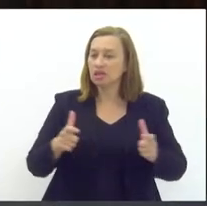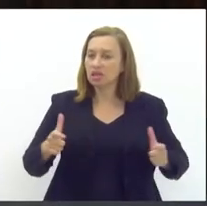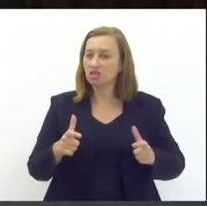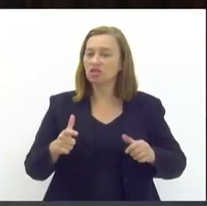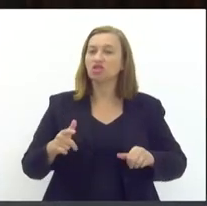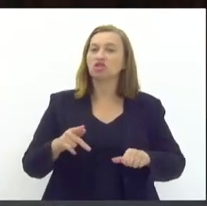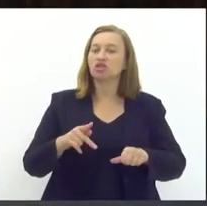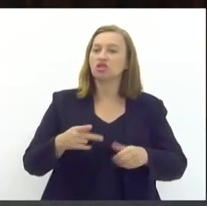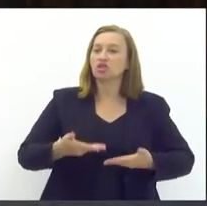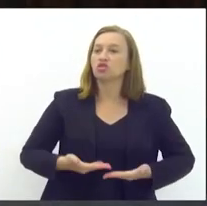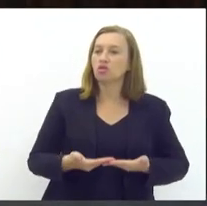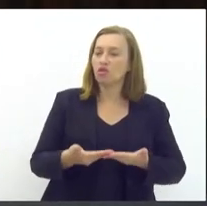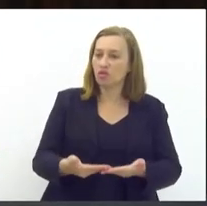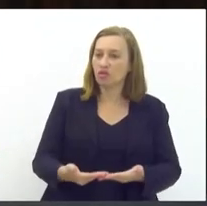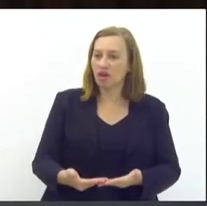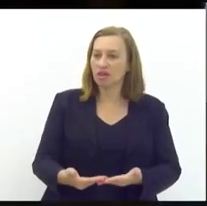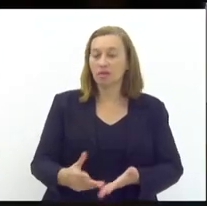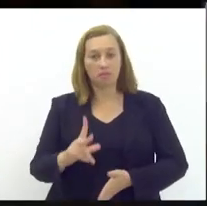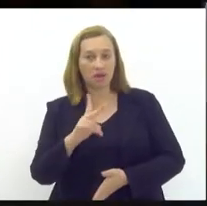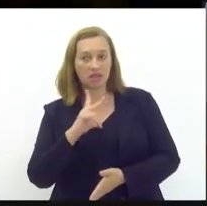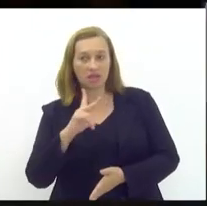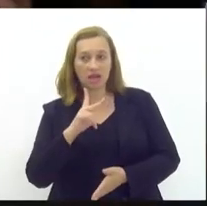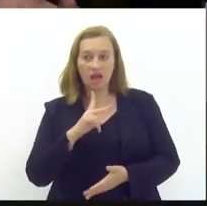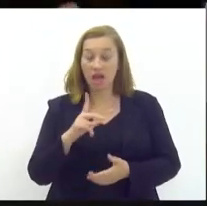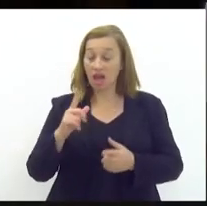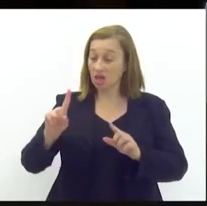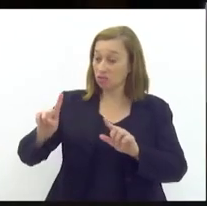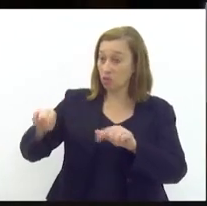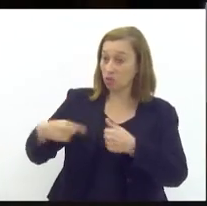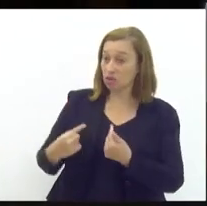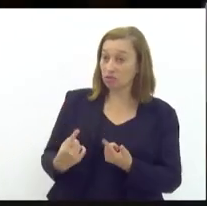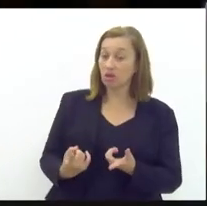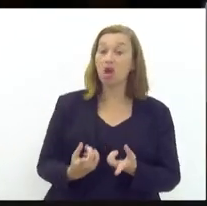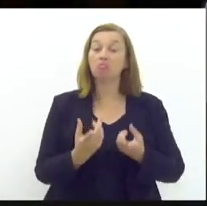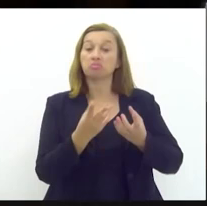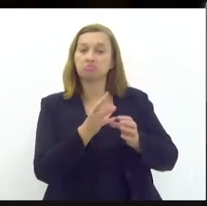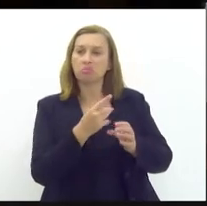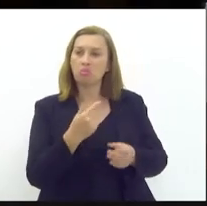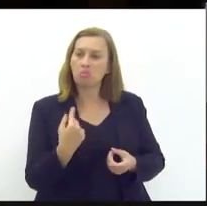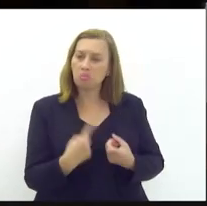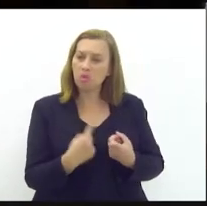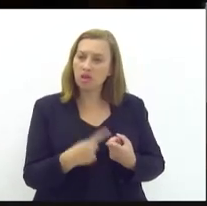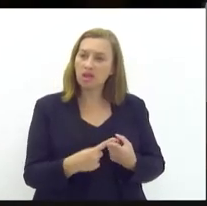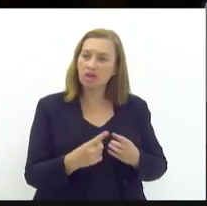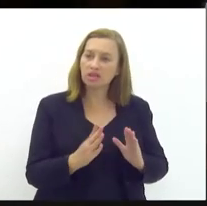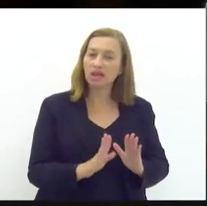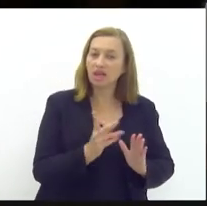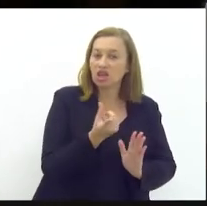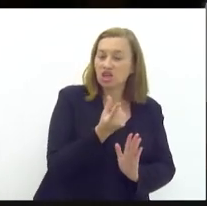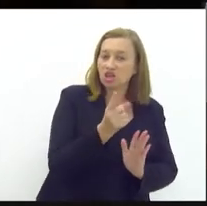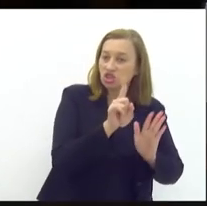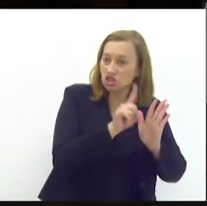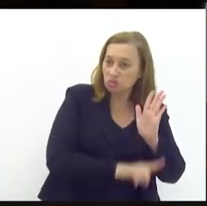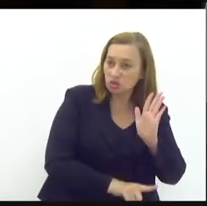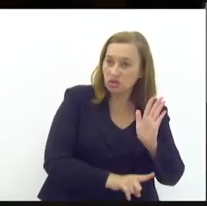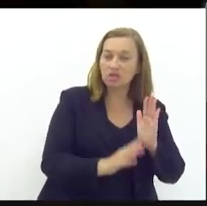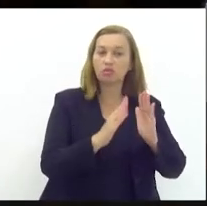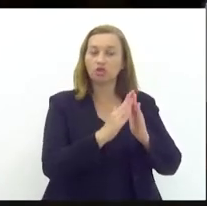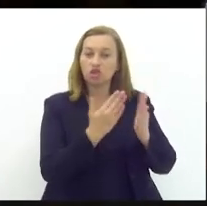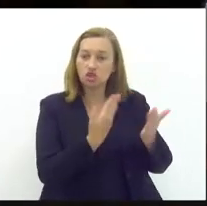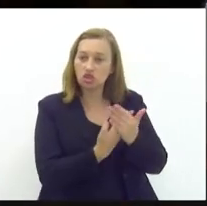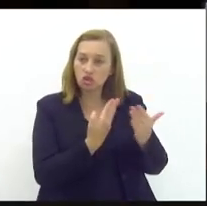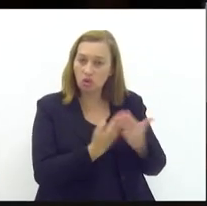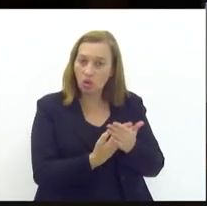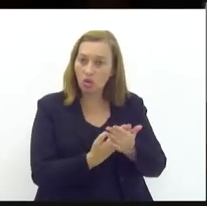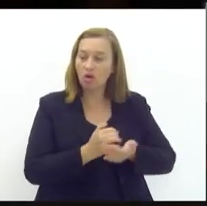isso a gente tem que começar a legislar contra mim porque tá onde tá na dedução da escola tá na dedução dos impostos indiretos está na dedução